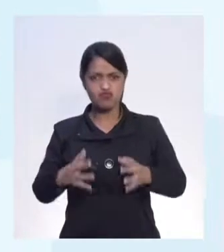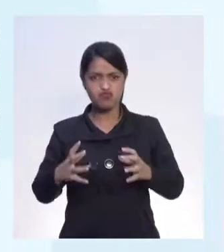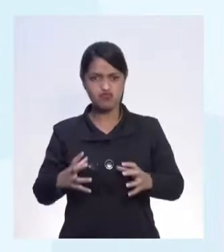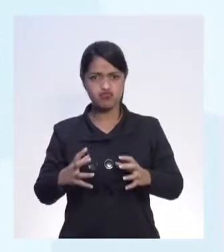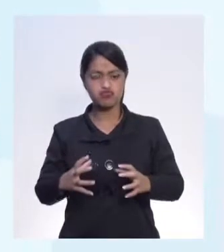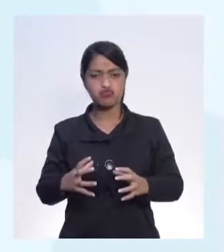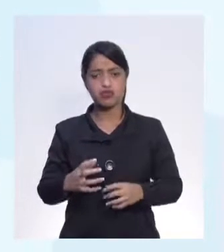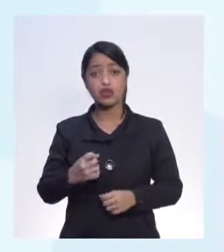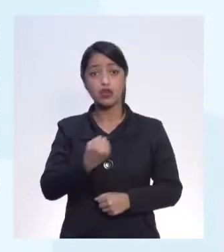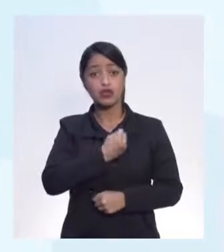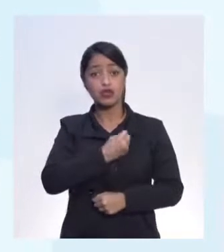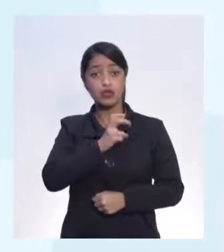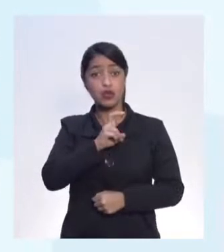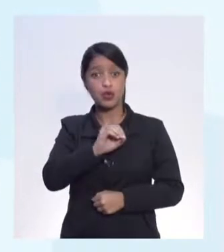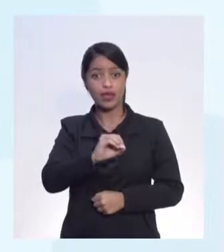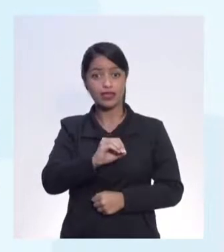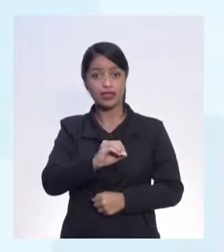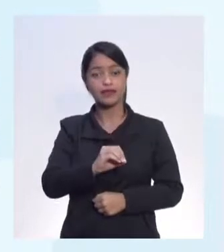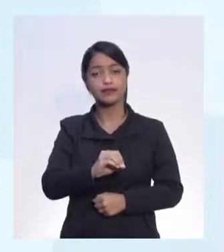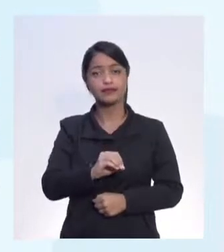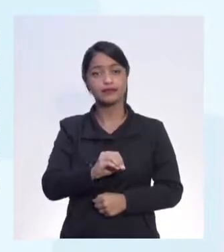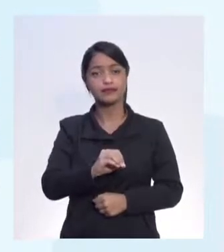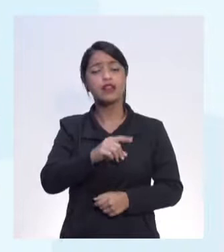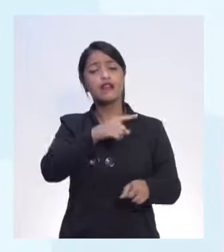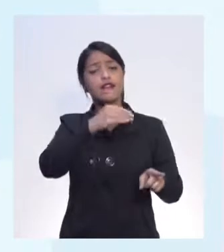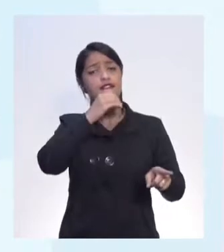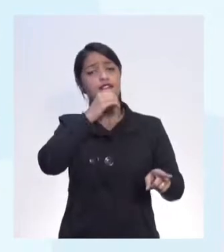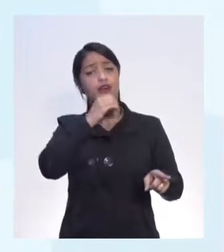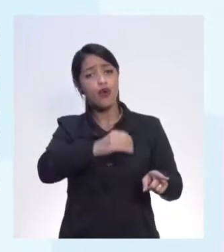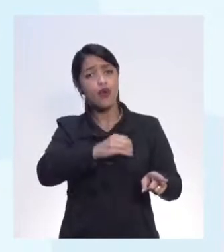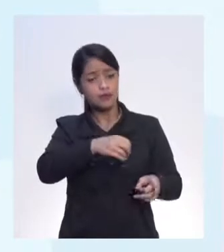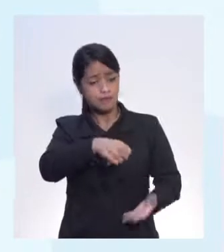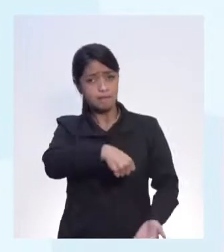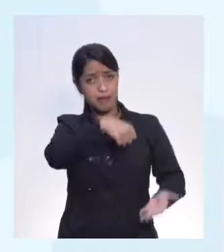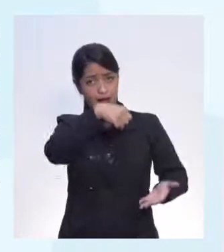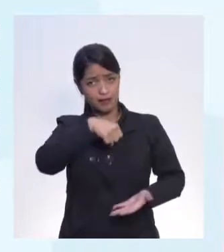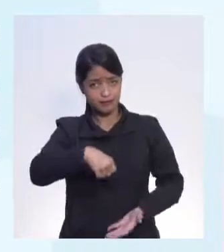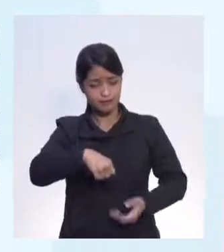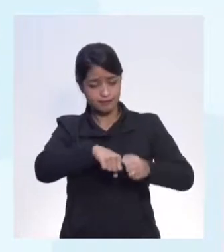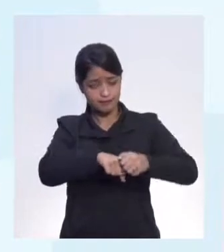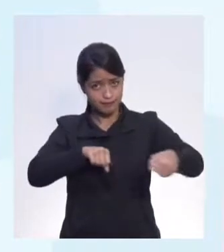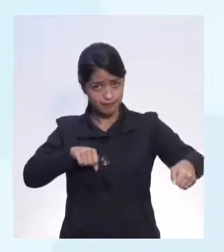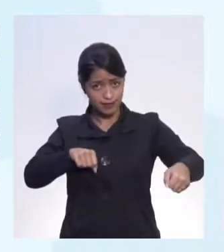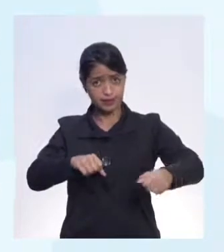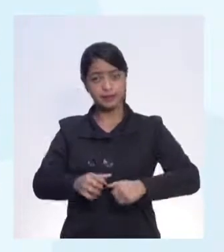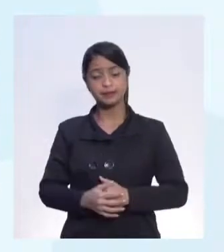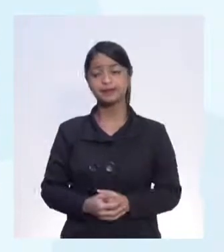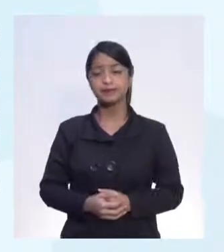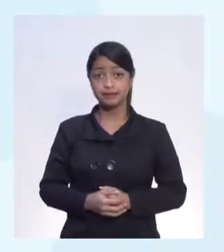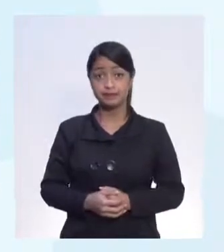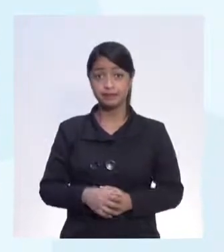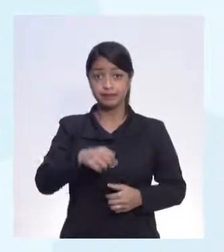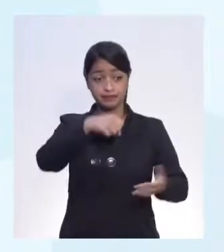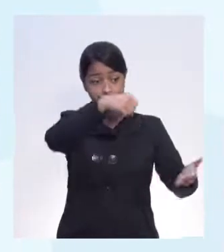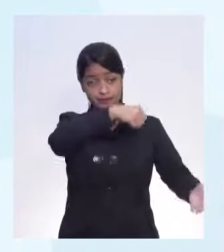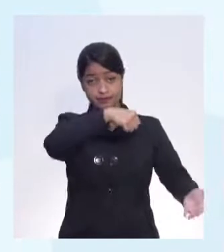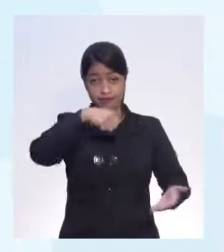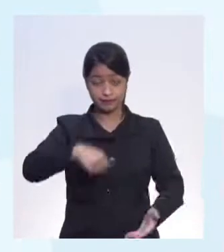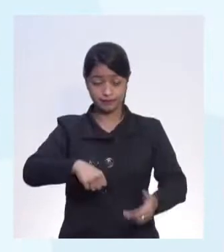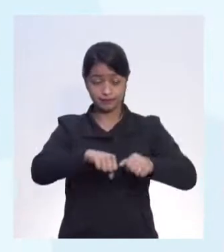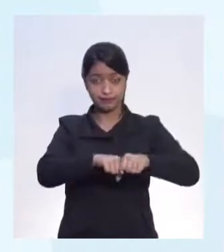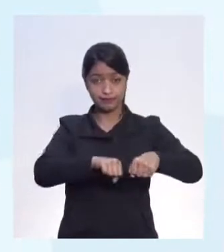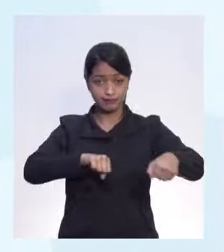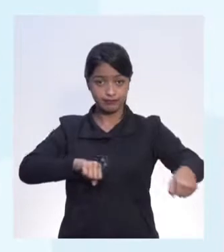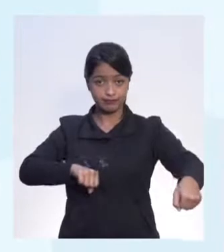número 50. Desça a mala, Visconde. Abra! A mala foi descida e